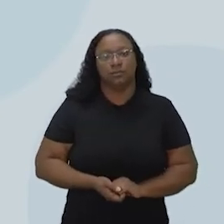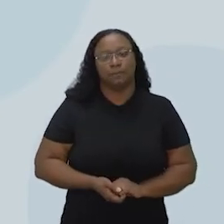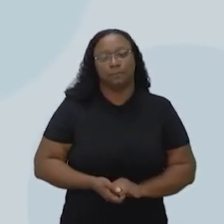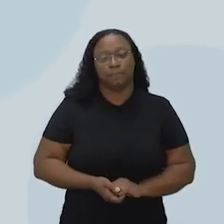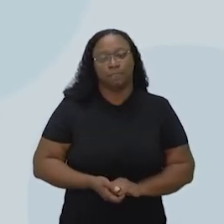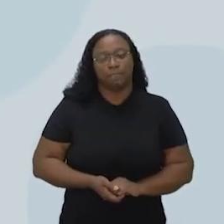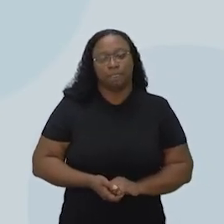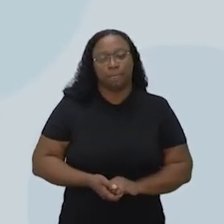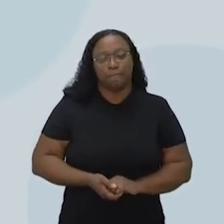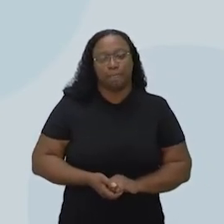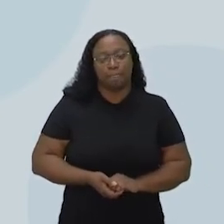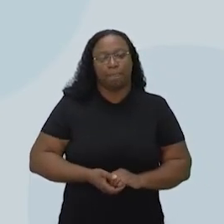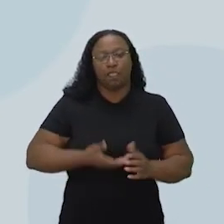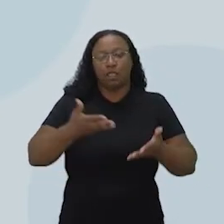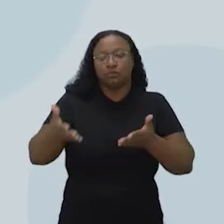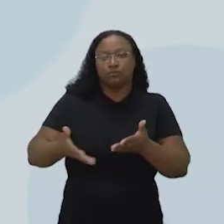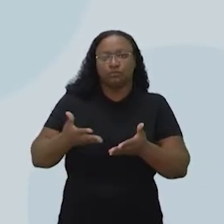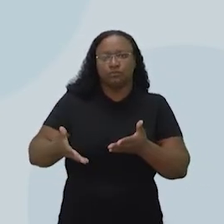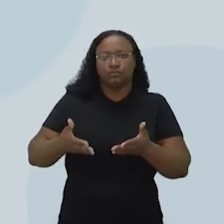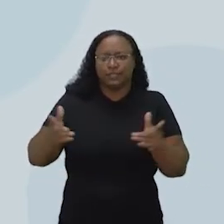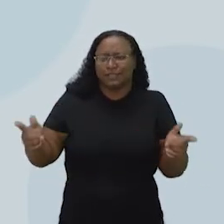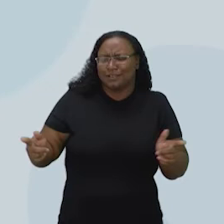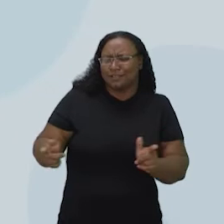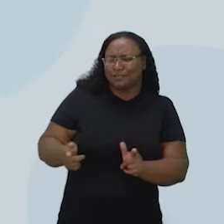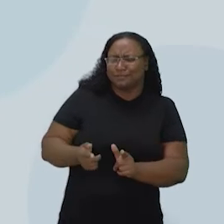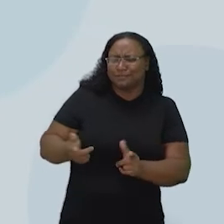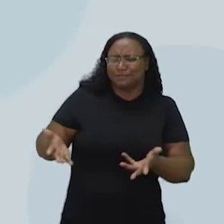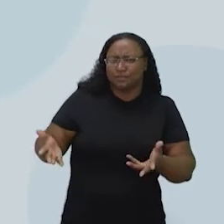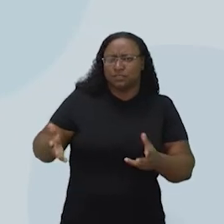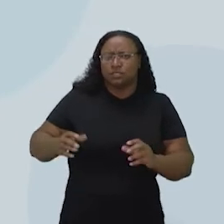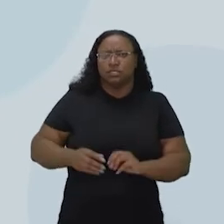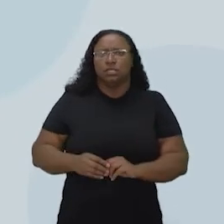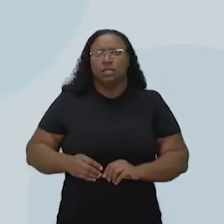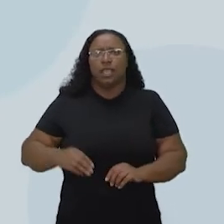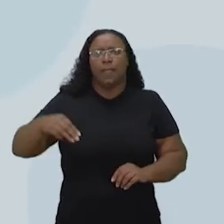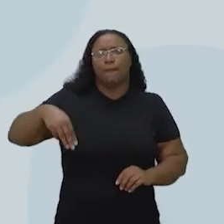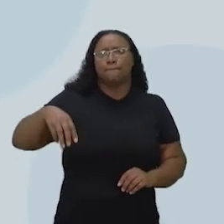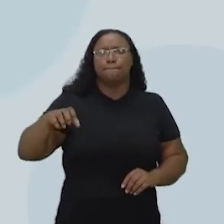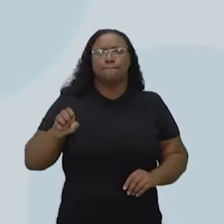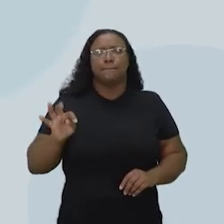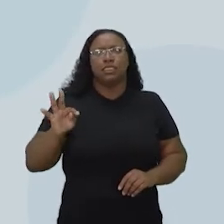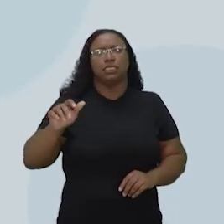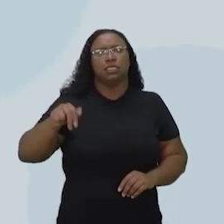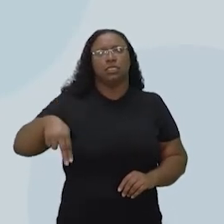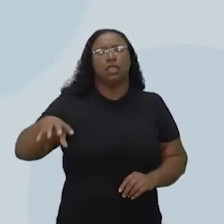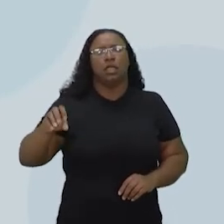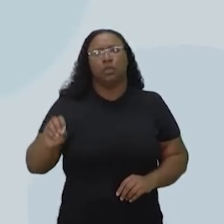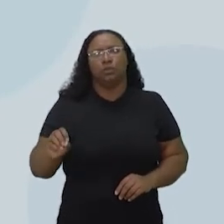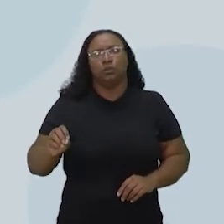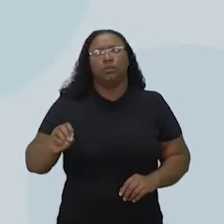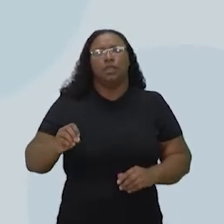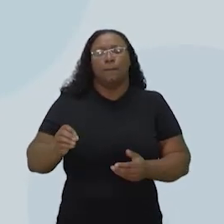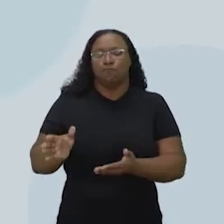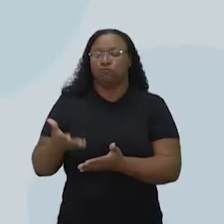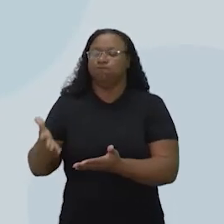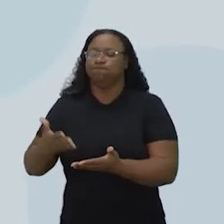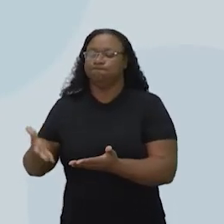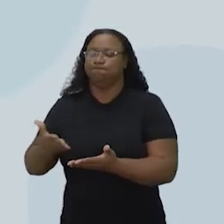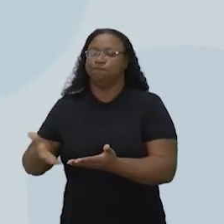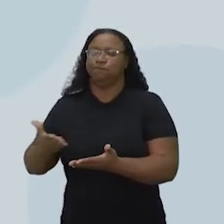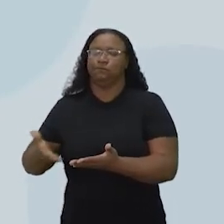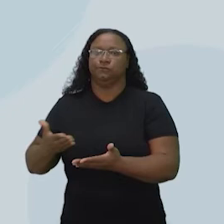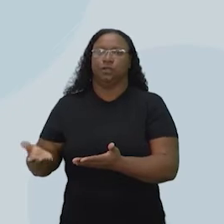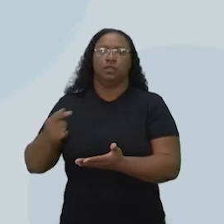gás por ação, né, microbiológica, que é o metano, né? Você vai produzir o metano a partir de uma ação microbiológica. Aqui